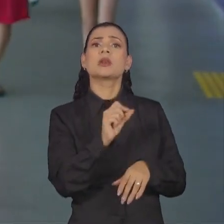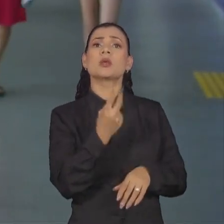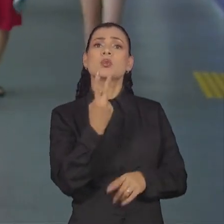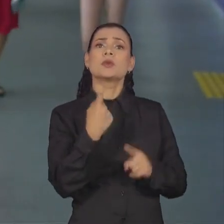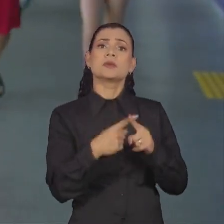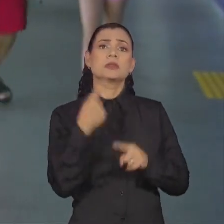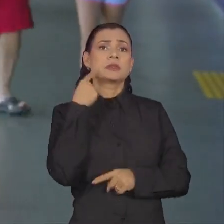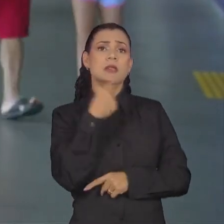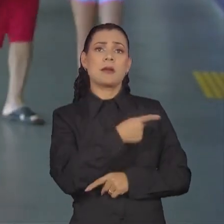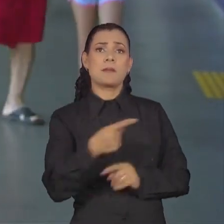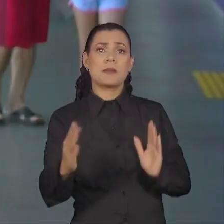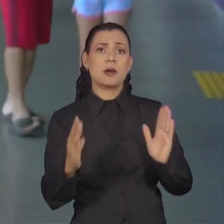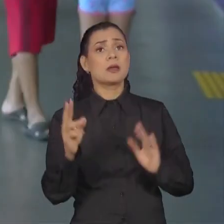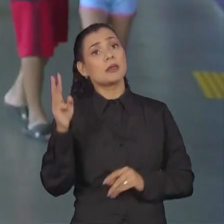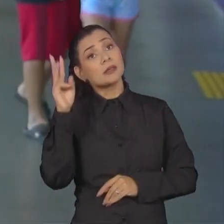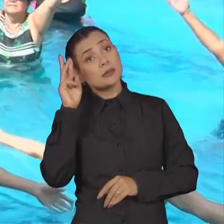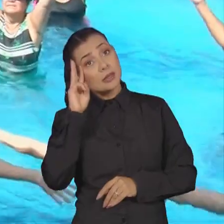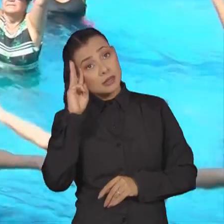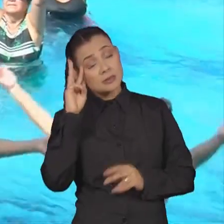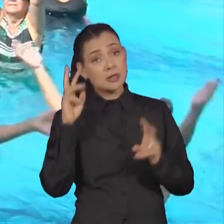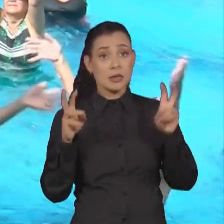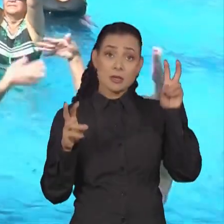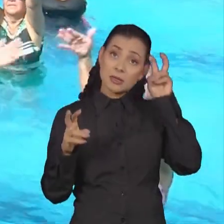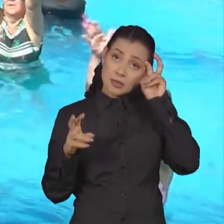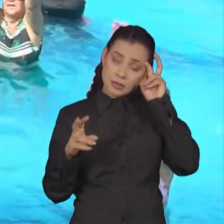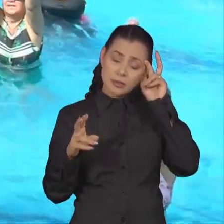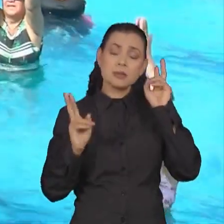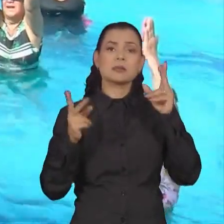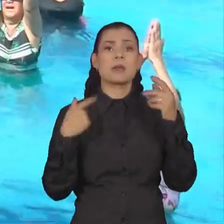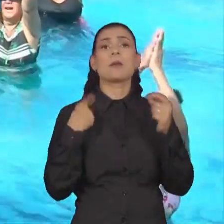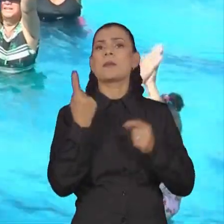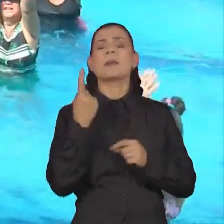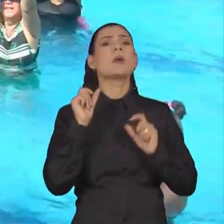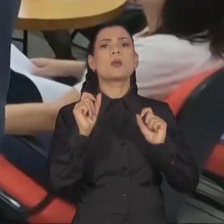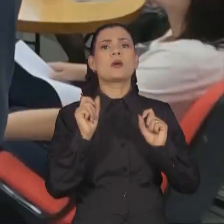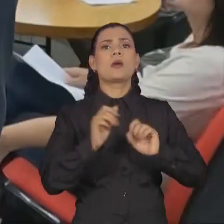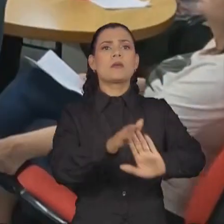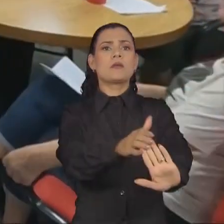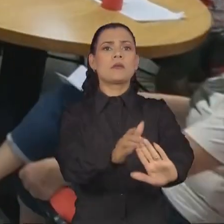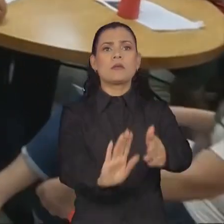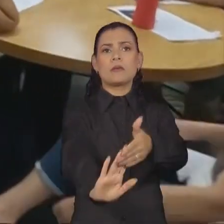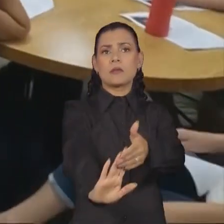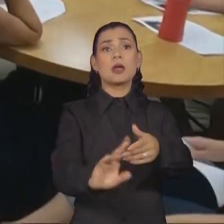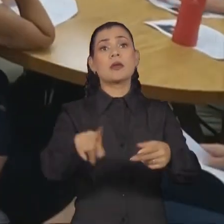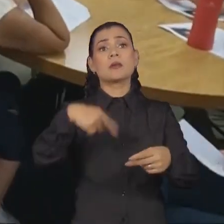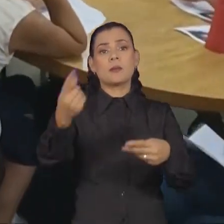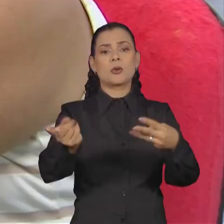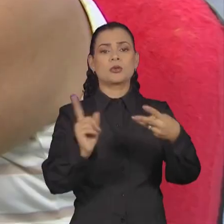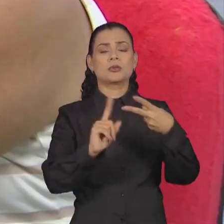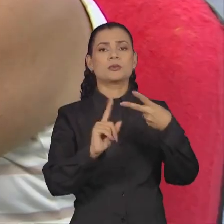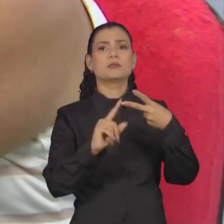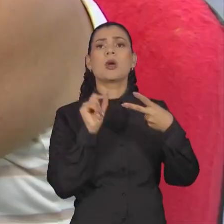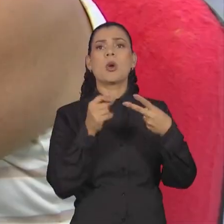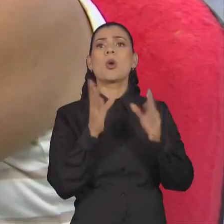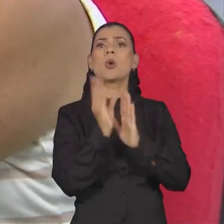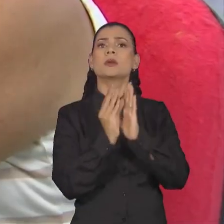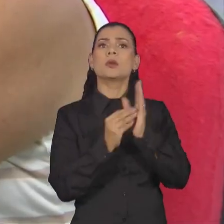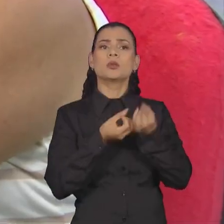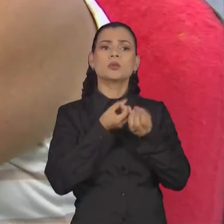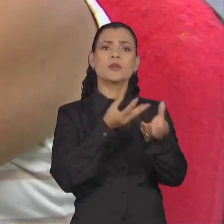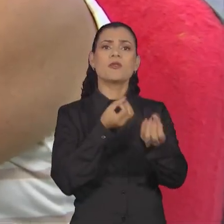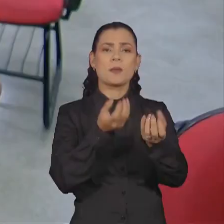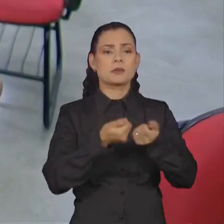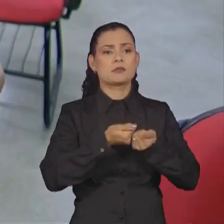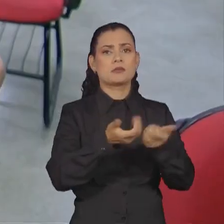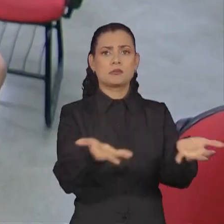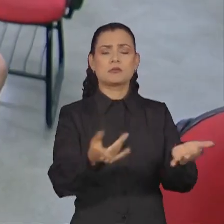por semana, às terças e às quintas, primeiro com atividade física e a segunda com conteúdo formativo. Dentro